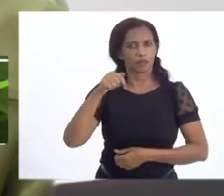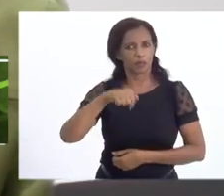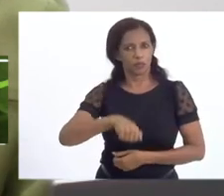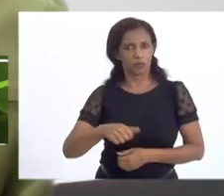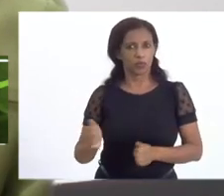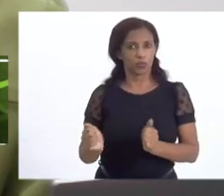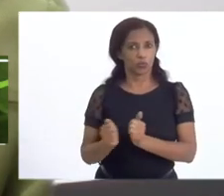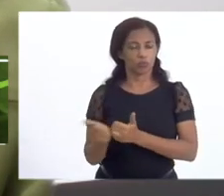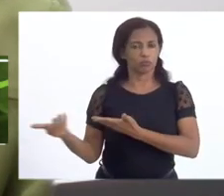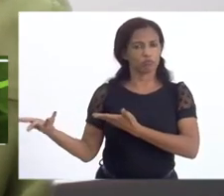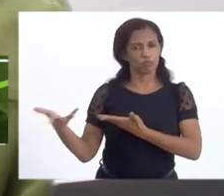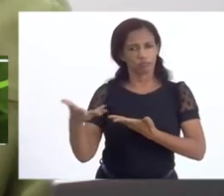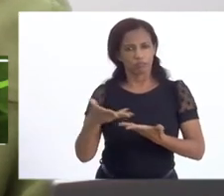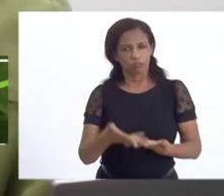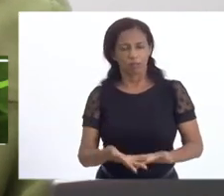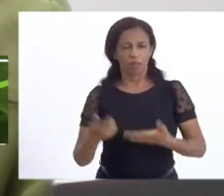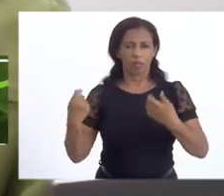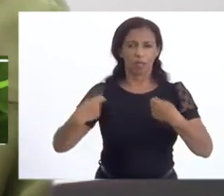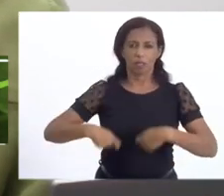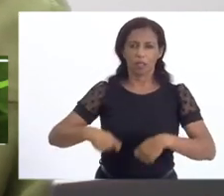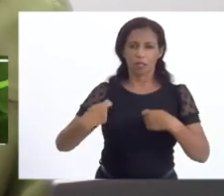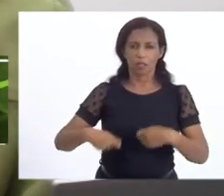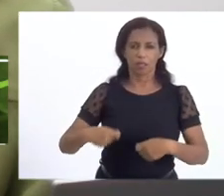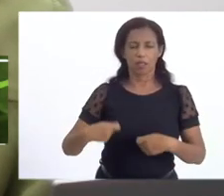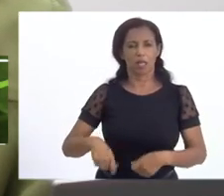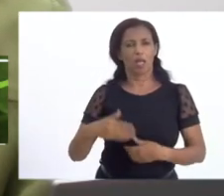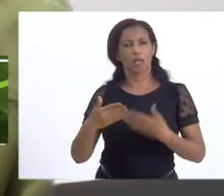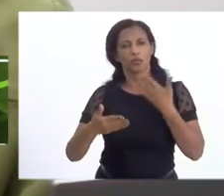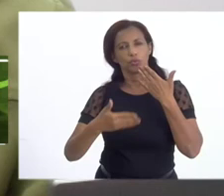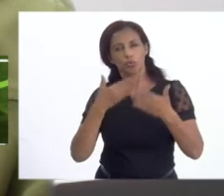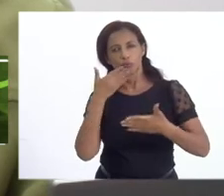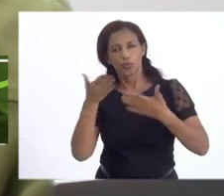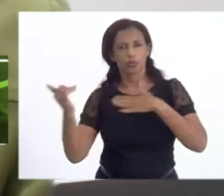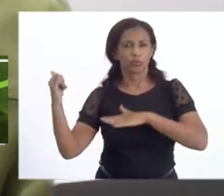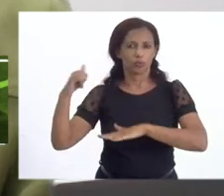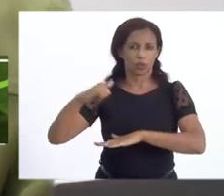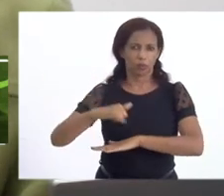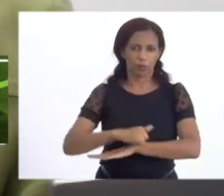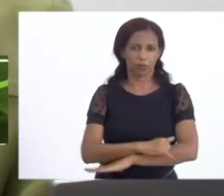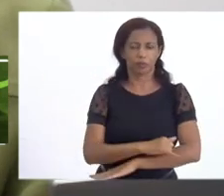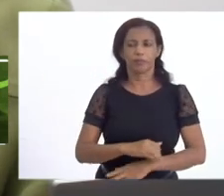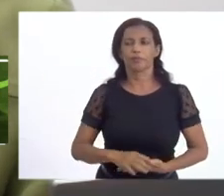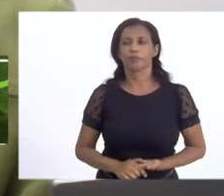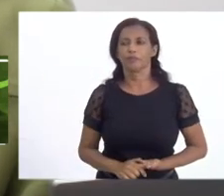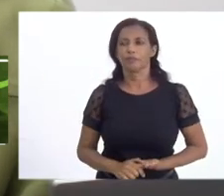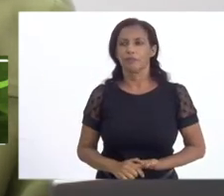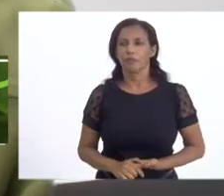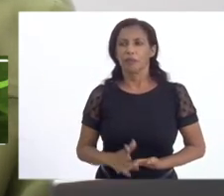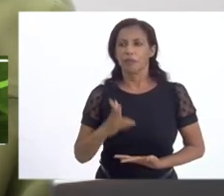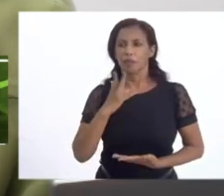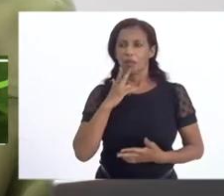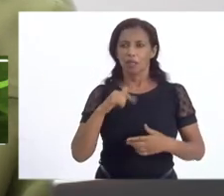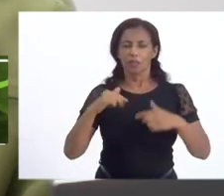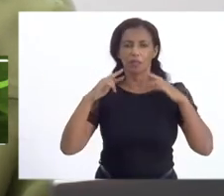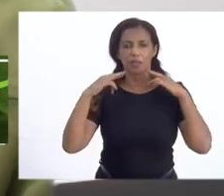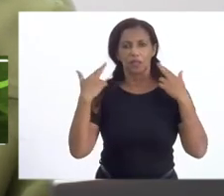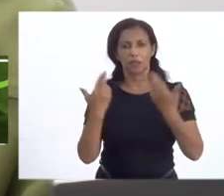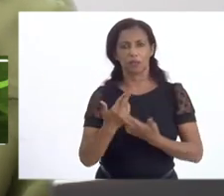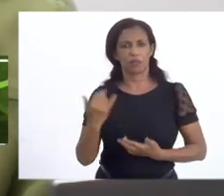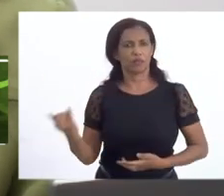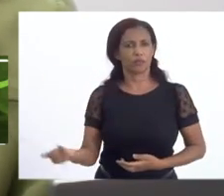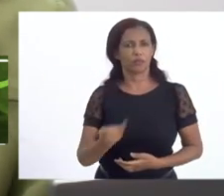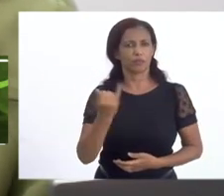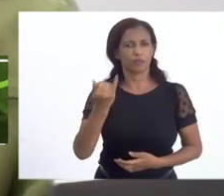conosco, trazendo as necessidades, as demandas dos seus aeroportos. essa audiência foi de